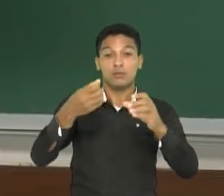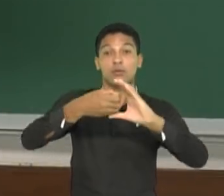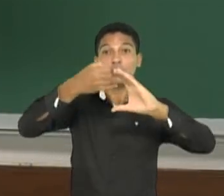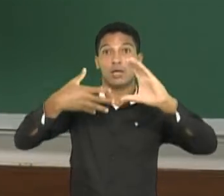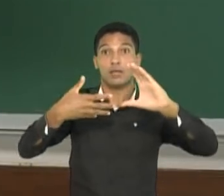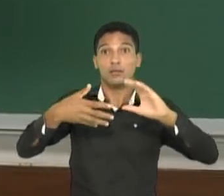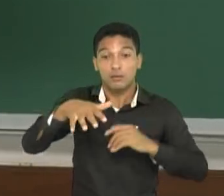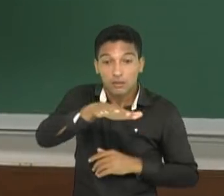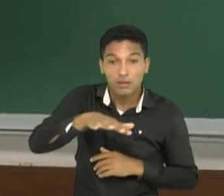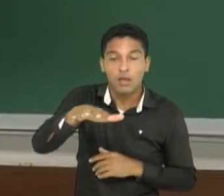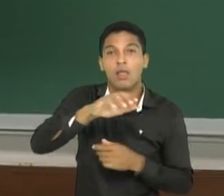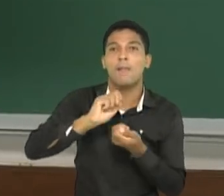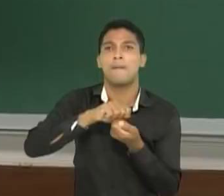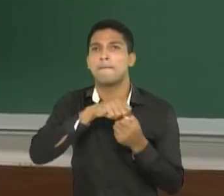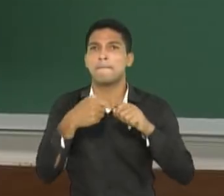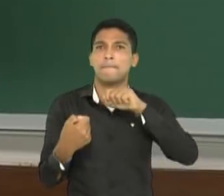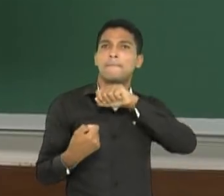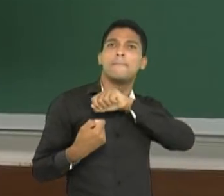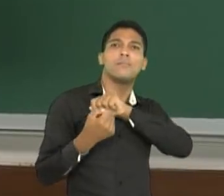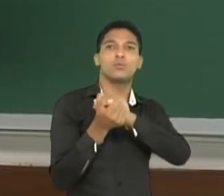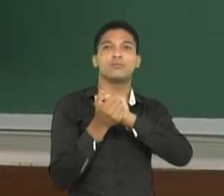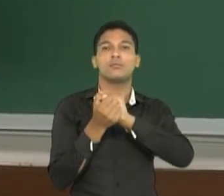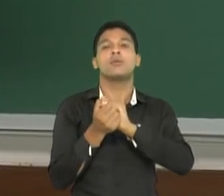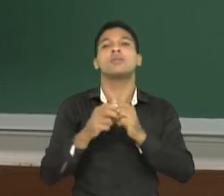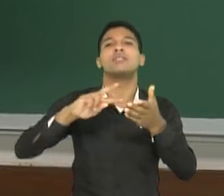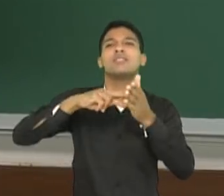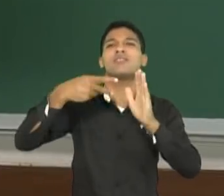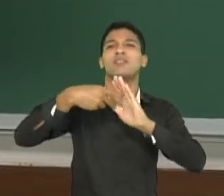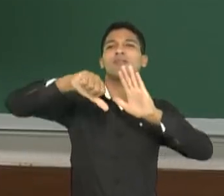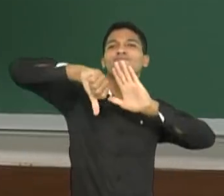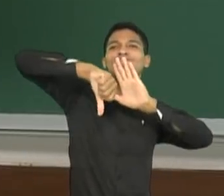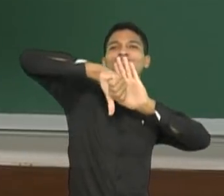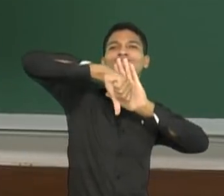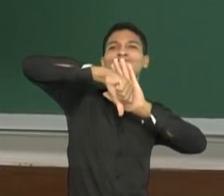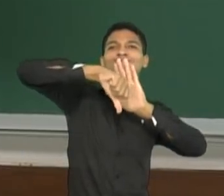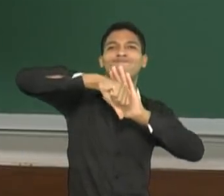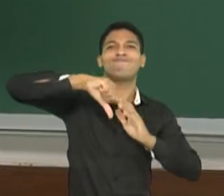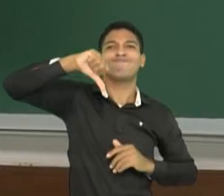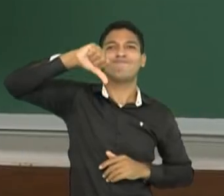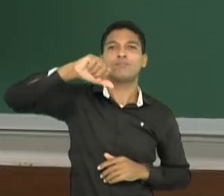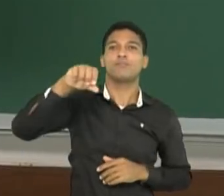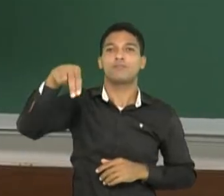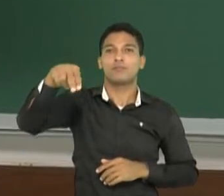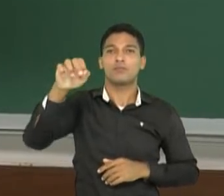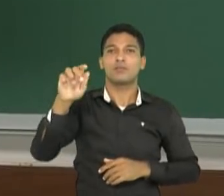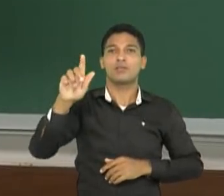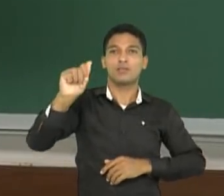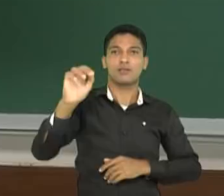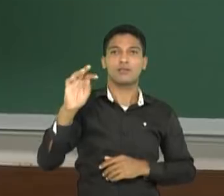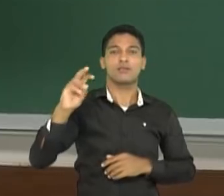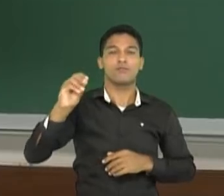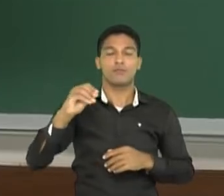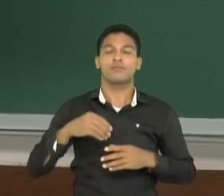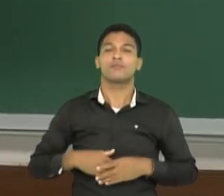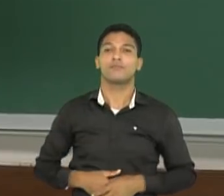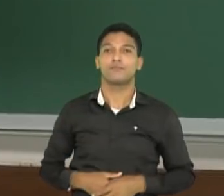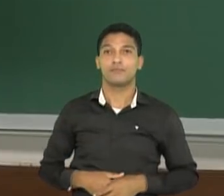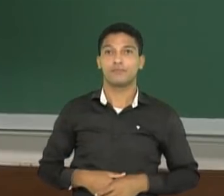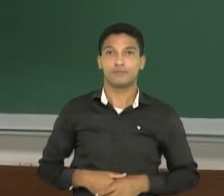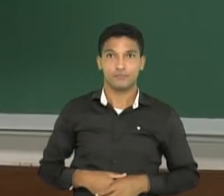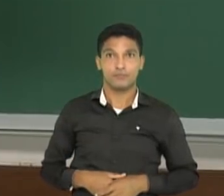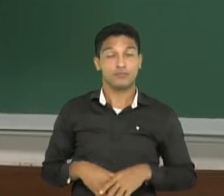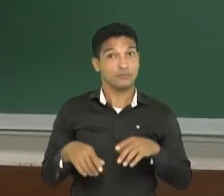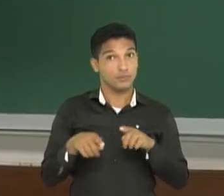para exportação, certo? Tem, inclusive, entre os fatores que acabam se alterando, né,